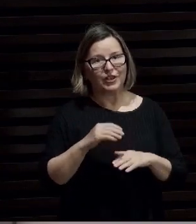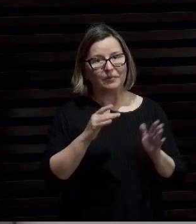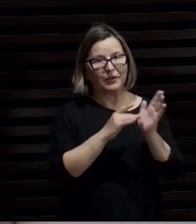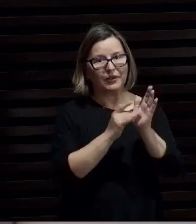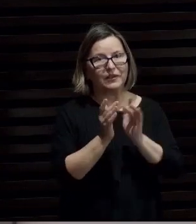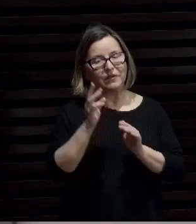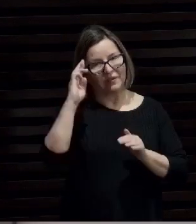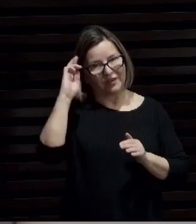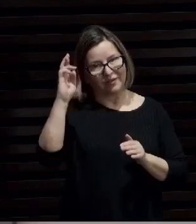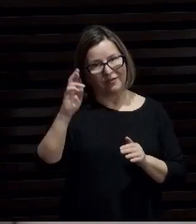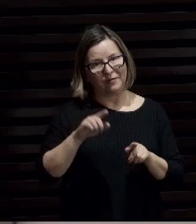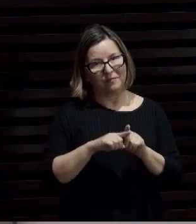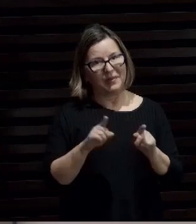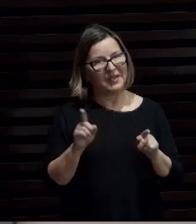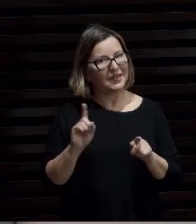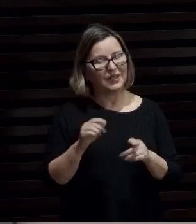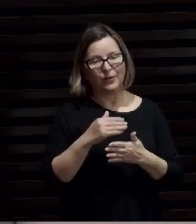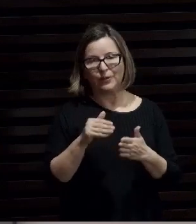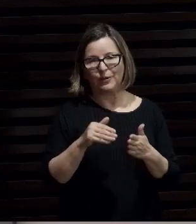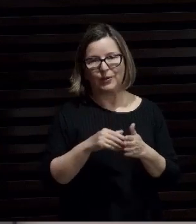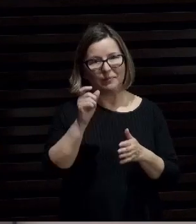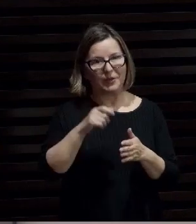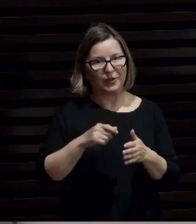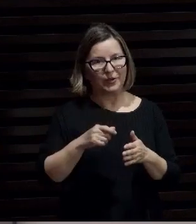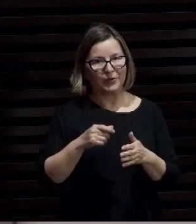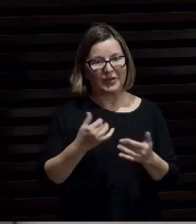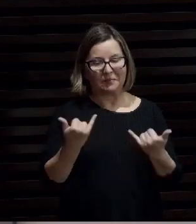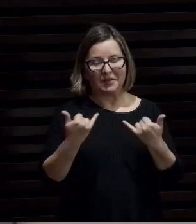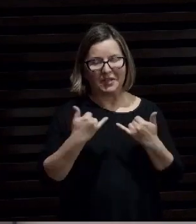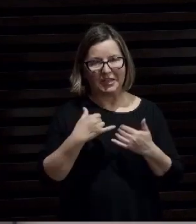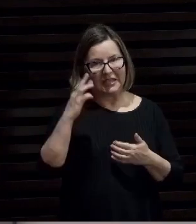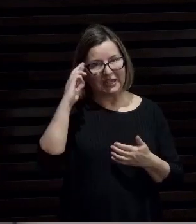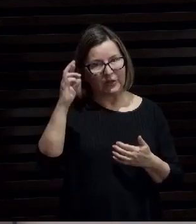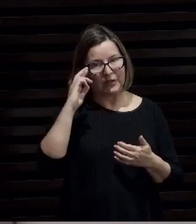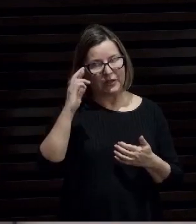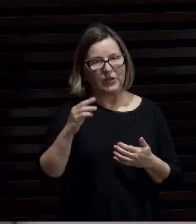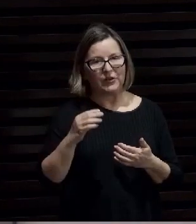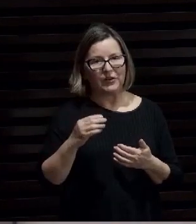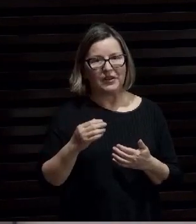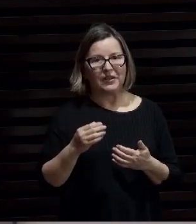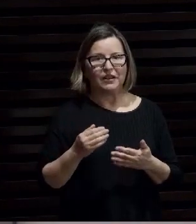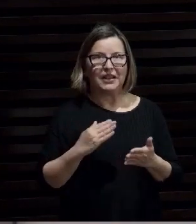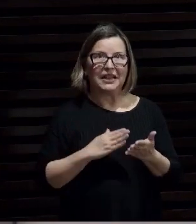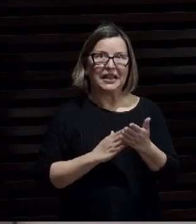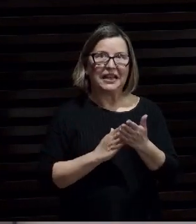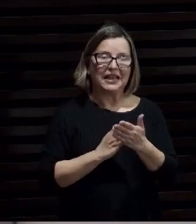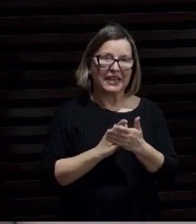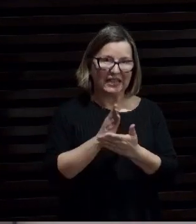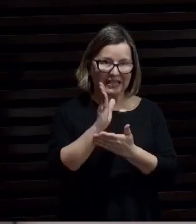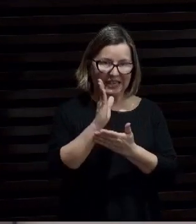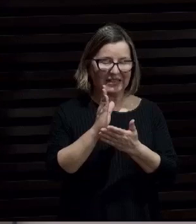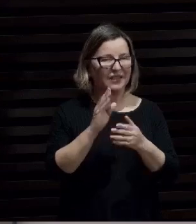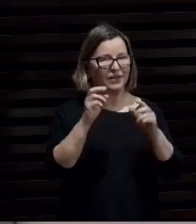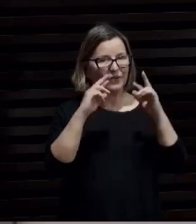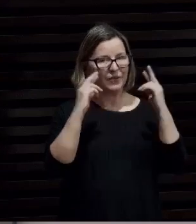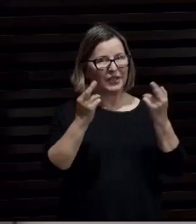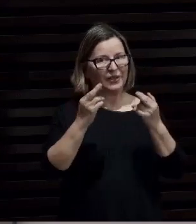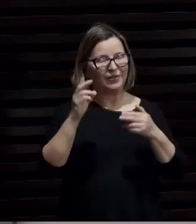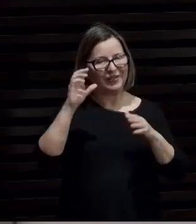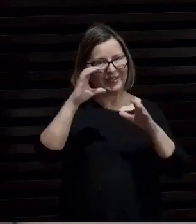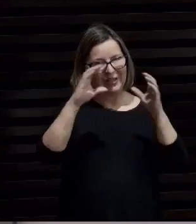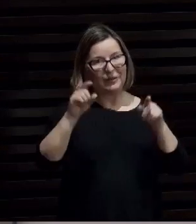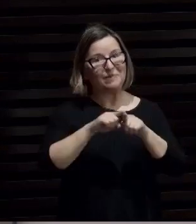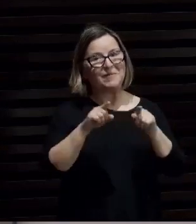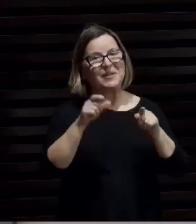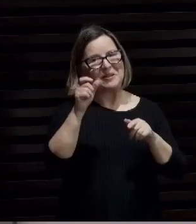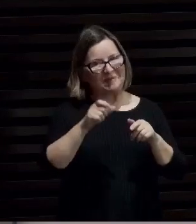Nem todo aquele que me diz Senhor entrará no reino dos céus, mas aquele que faz a vontade de meu Pai que está